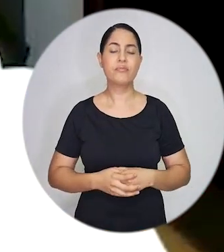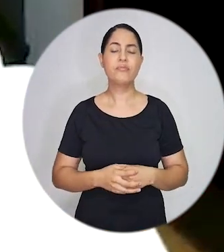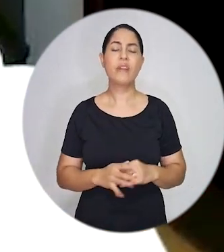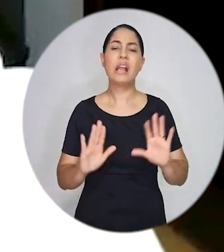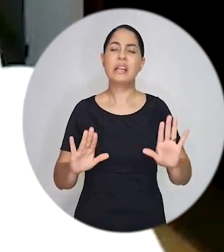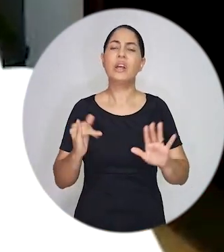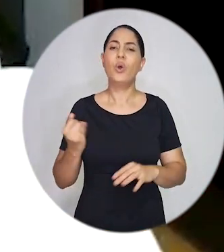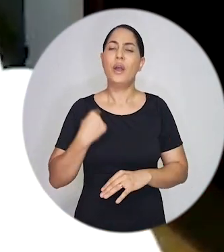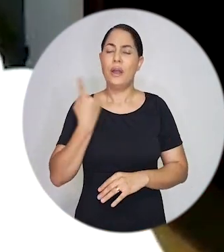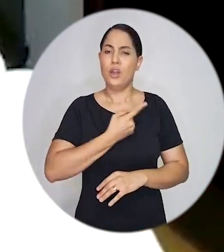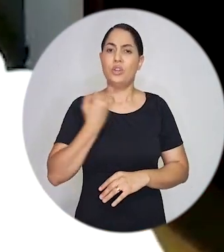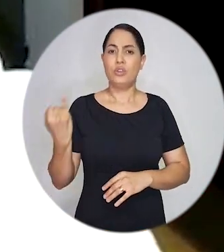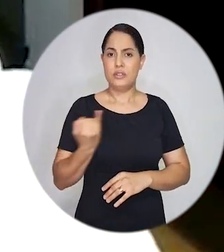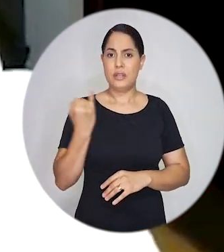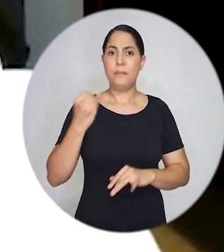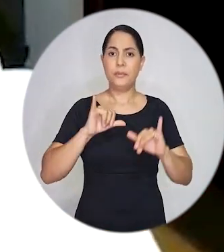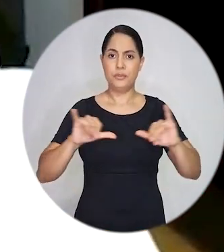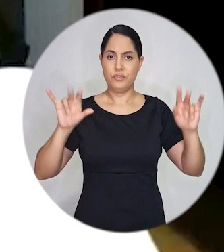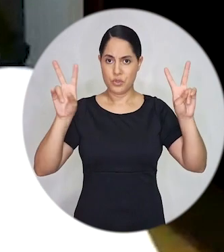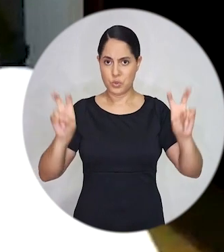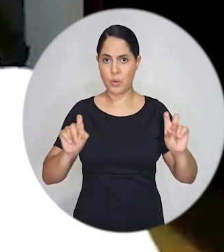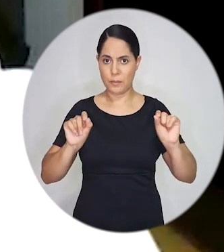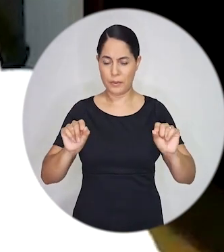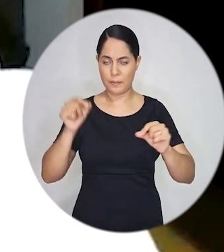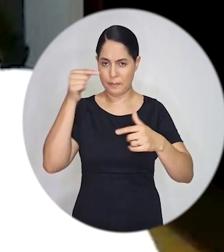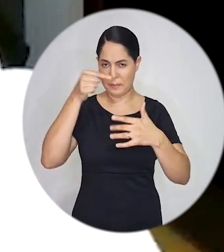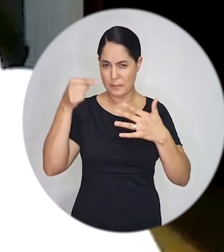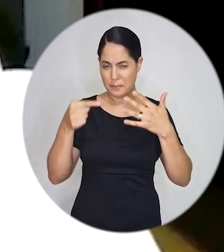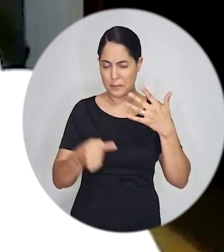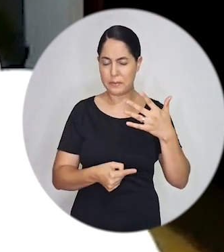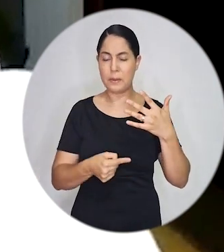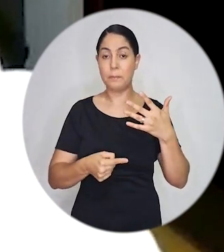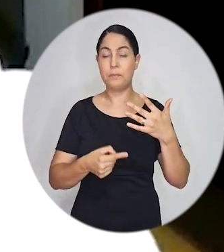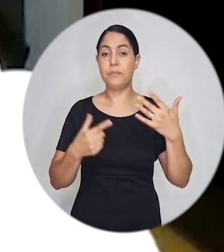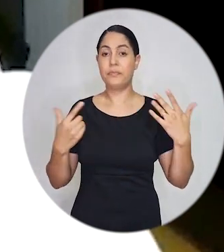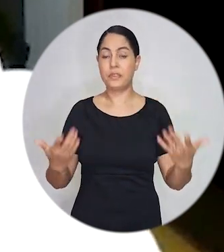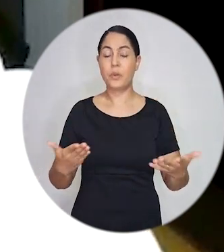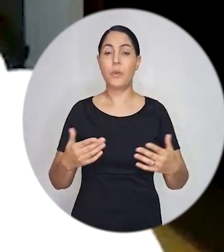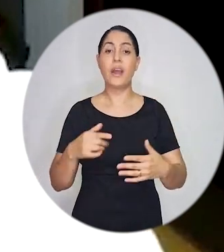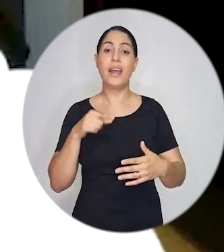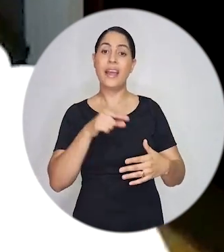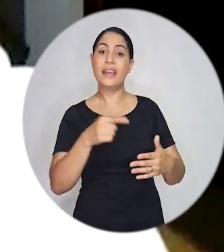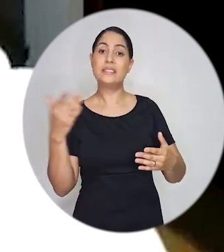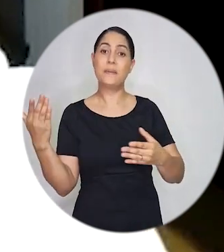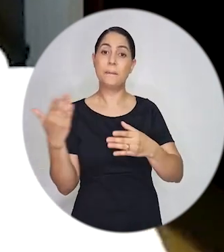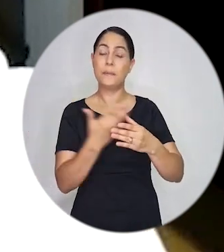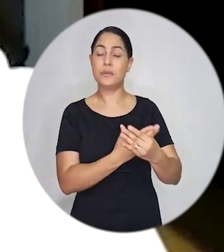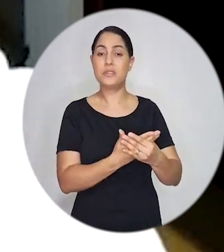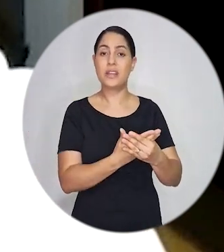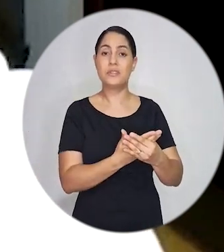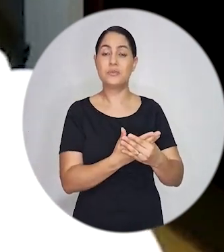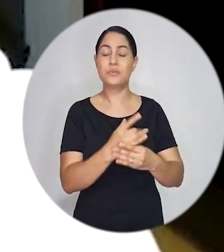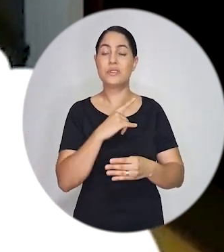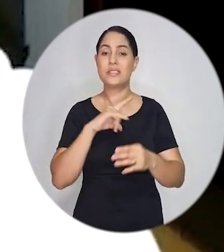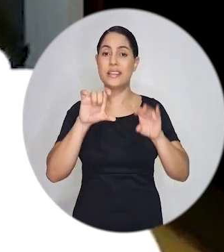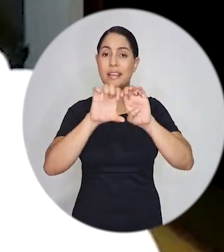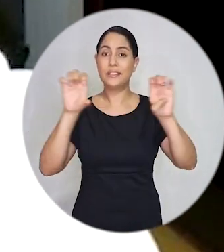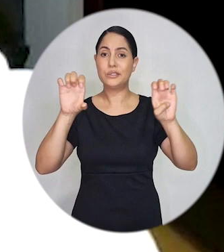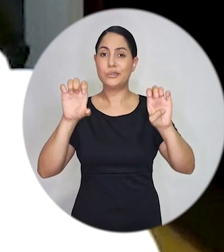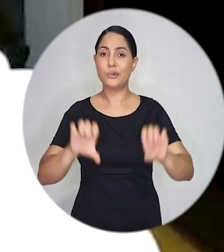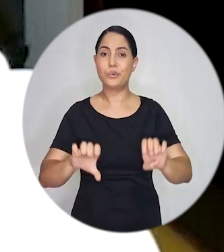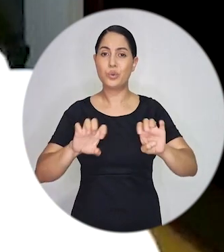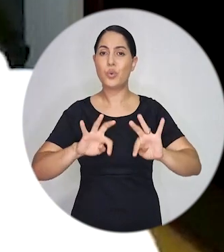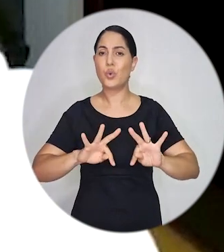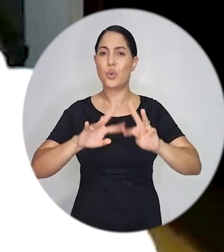adequada. É importante a gente fazer algumas observações. Essa ação, ela decorre, ela traz no